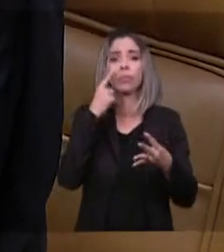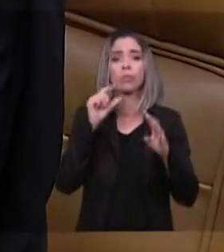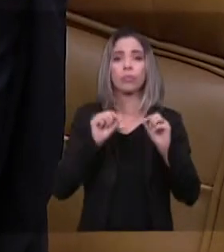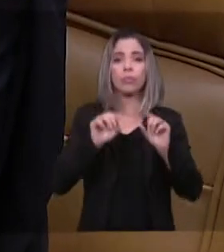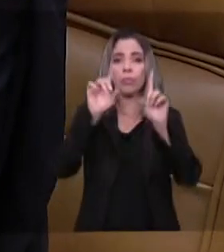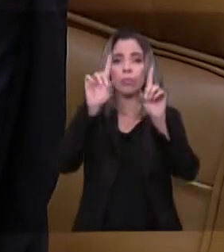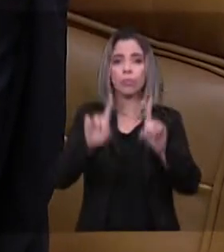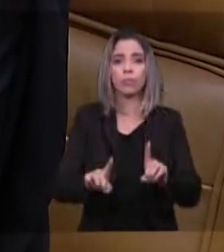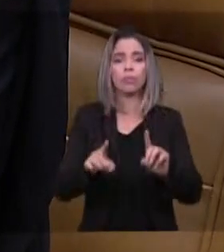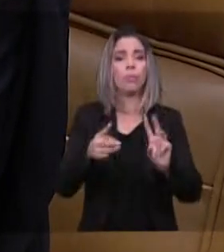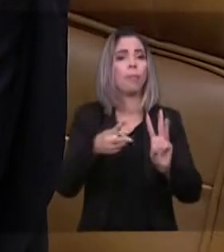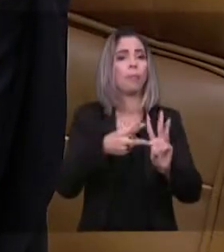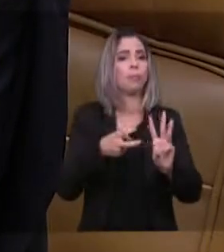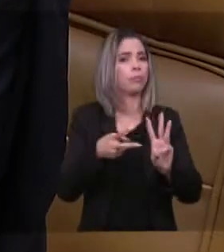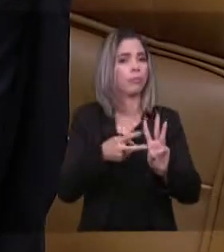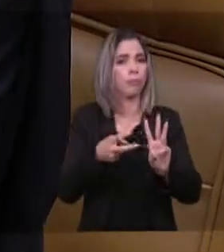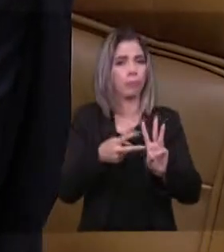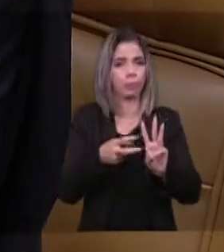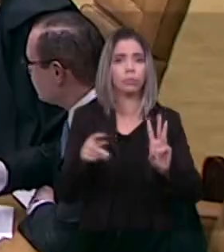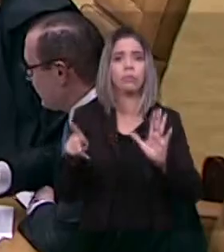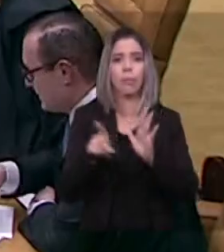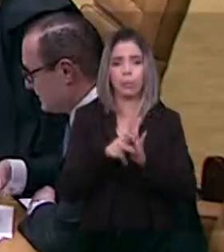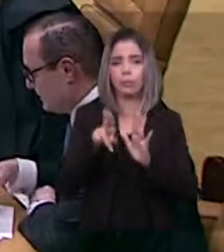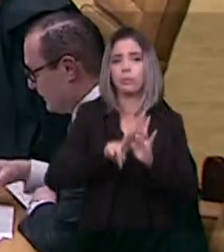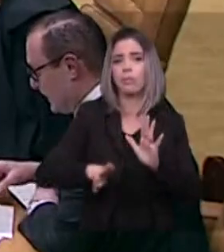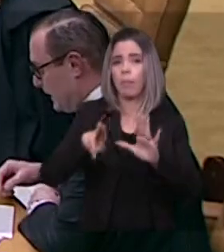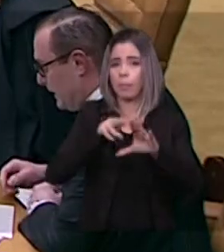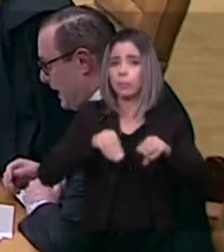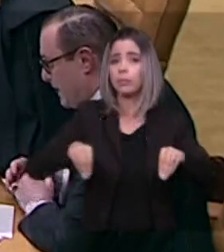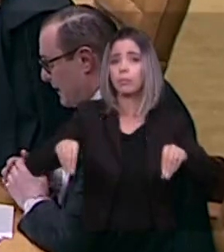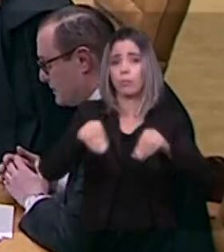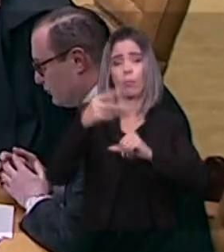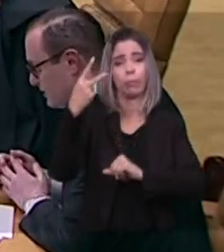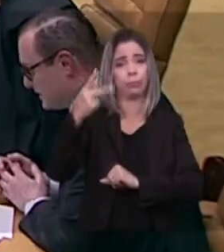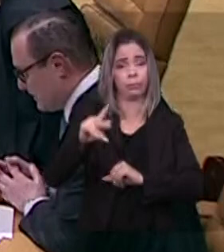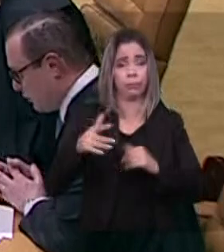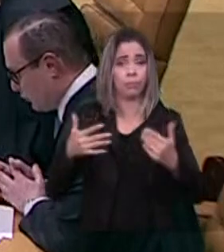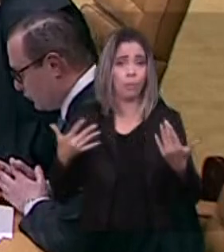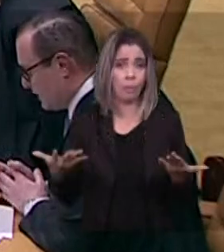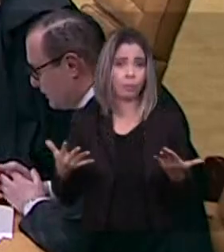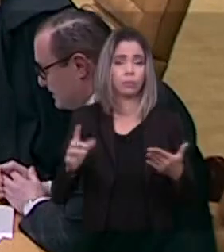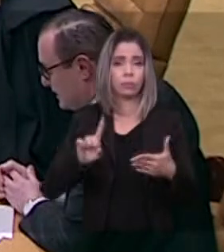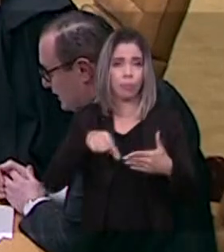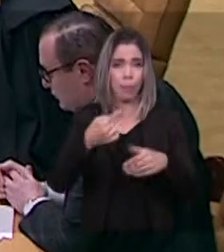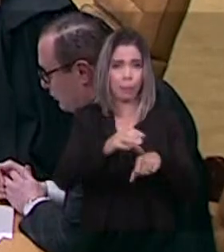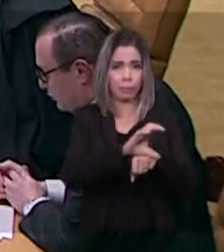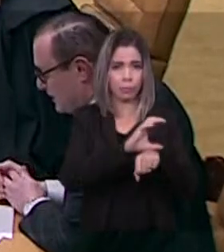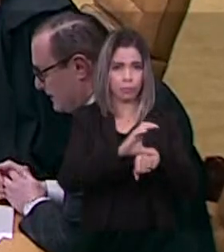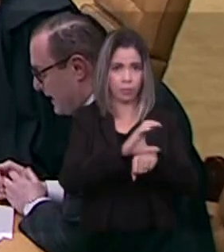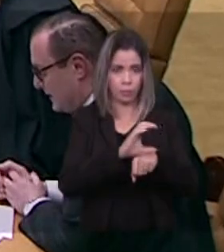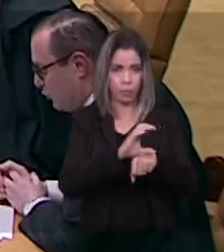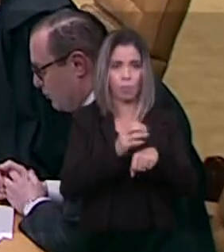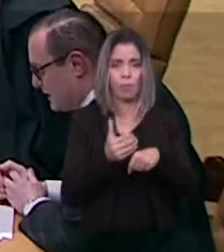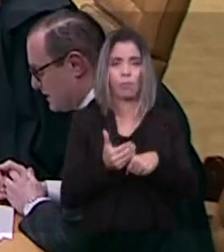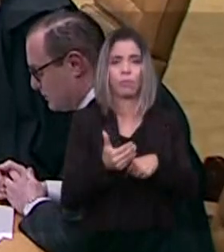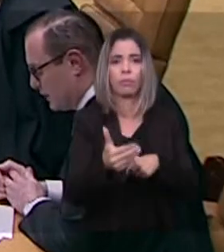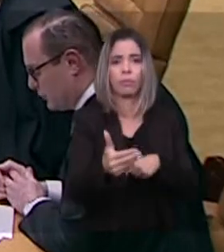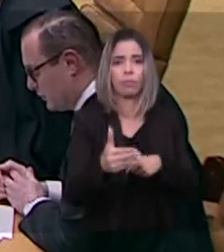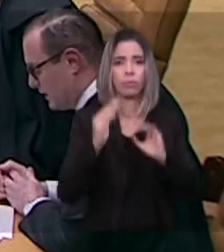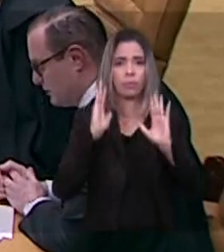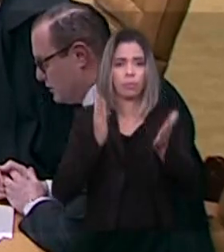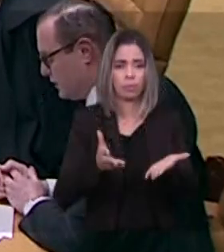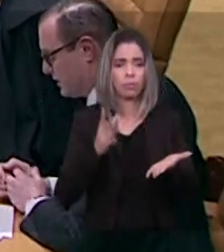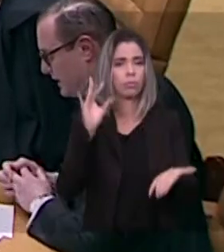direito dos indígenas em relação às suas terras. A partir do sistema constitucional descrito, constatada a